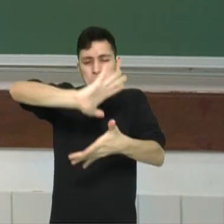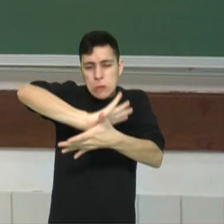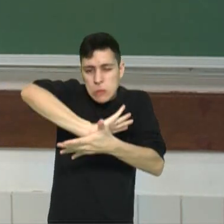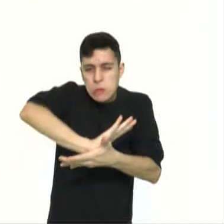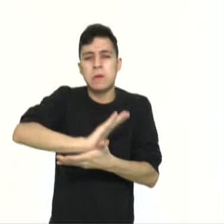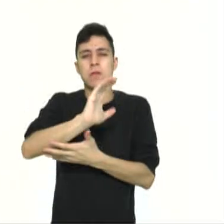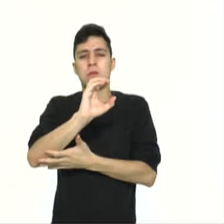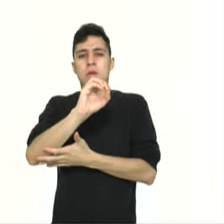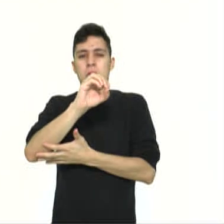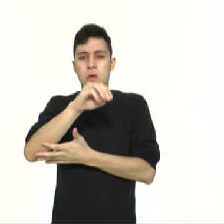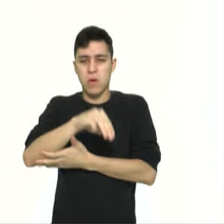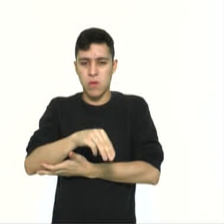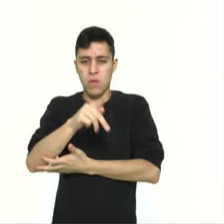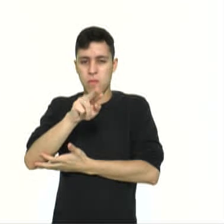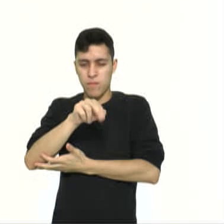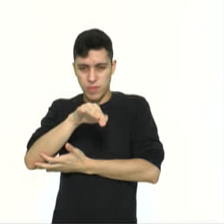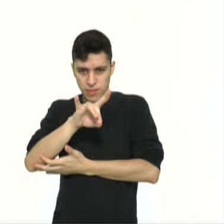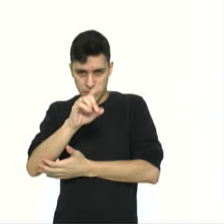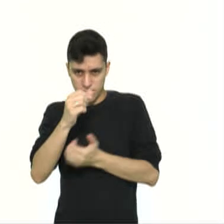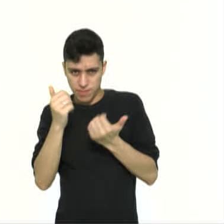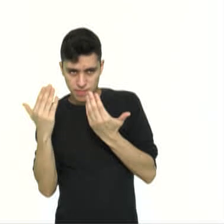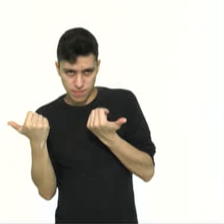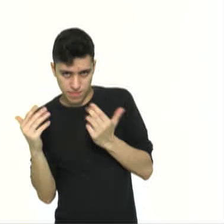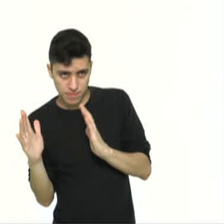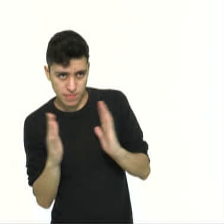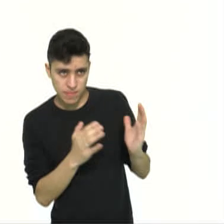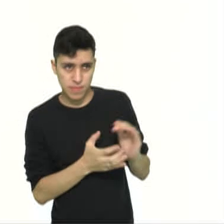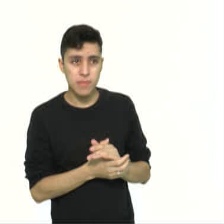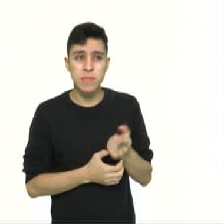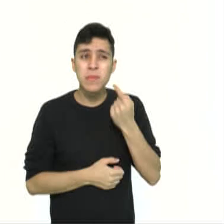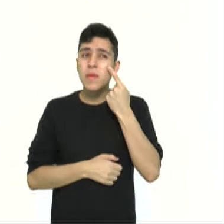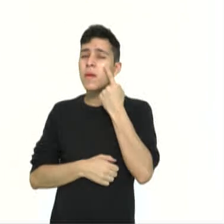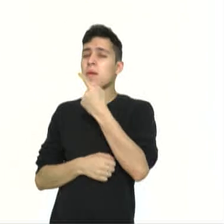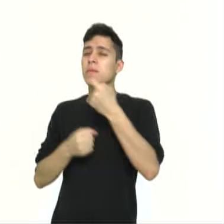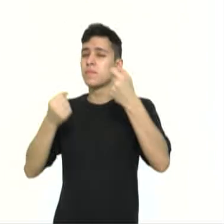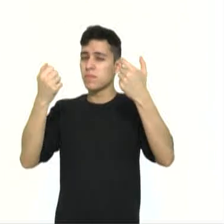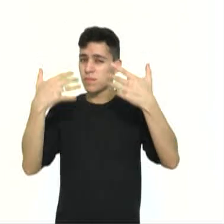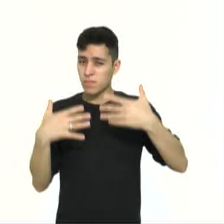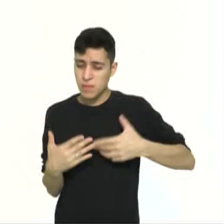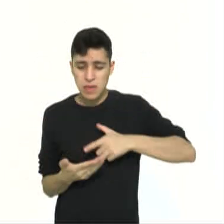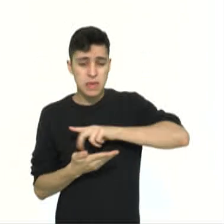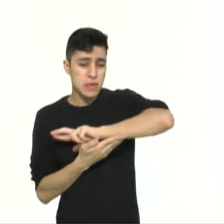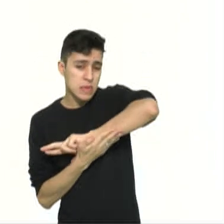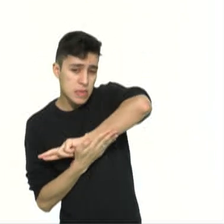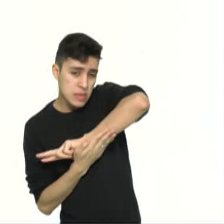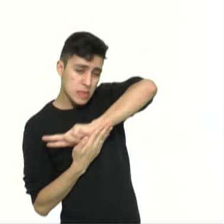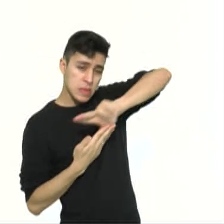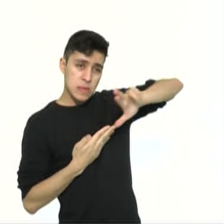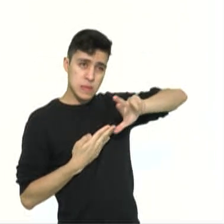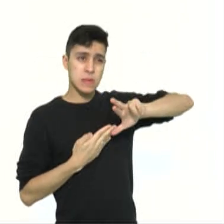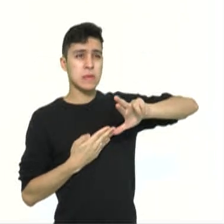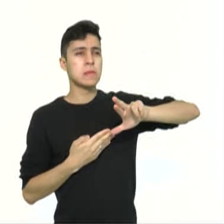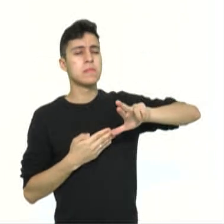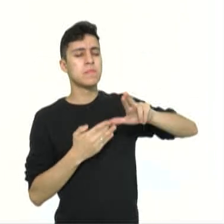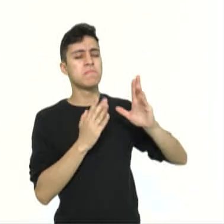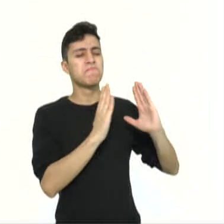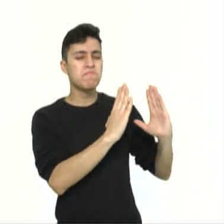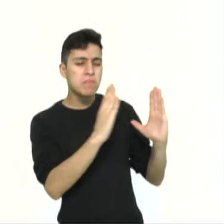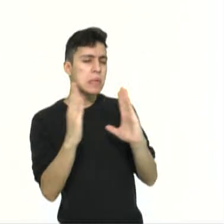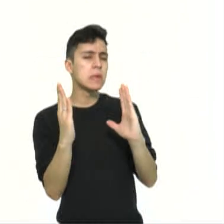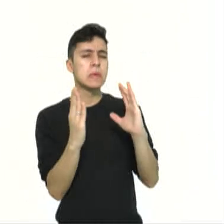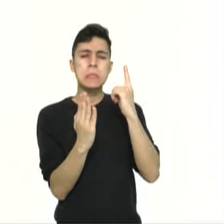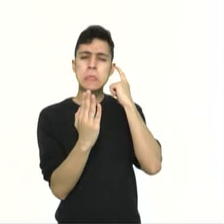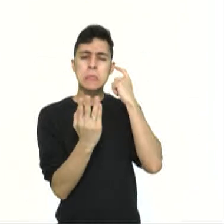ali como referência, ó. Então aqui, ó, diversos são os segmentos sonoros para a saída desse fluxo de ar e